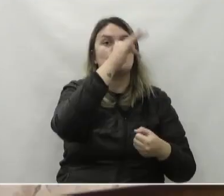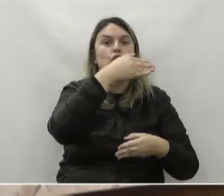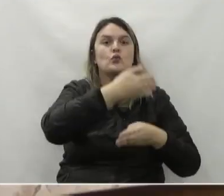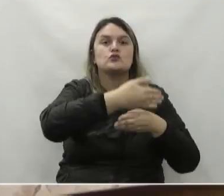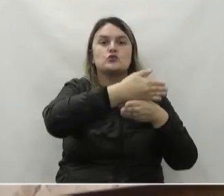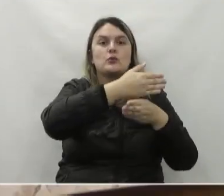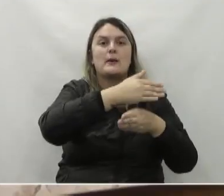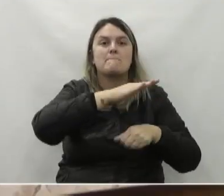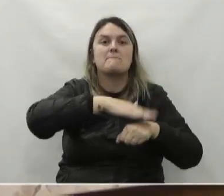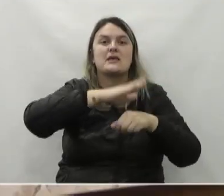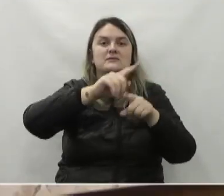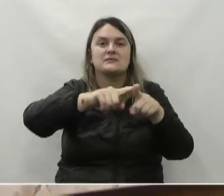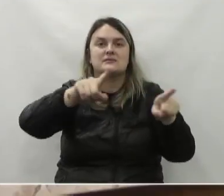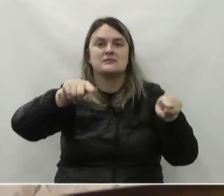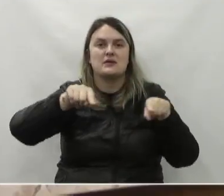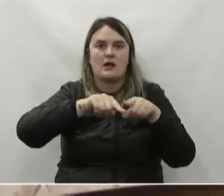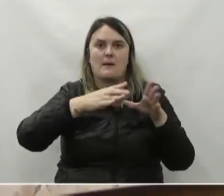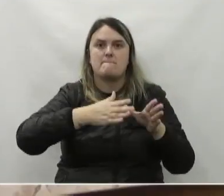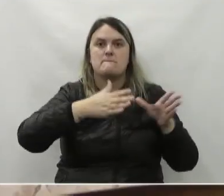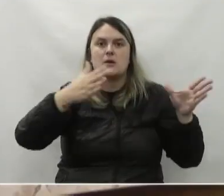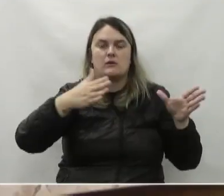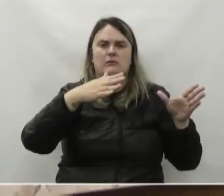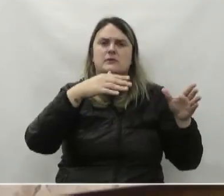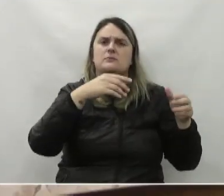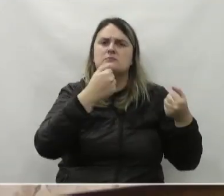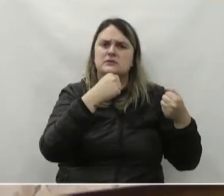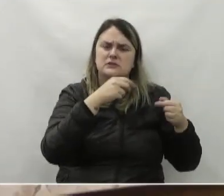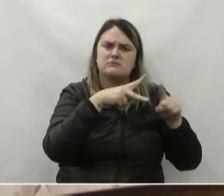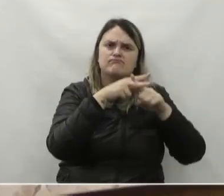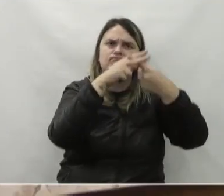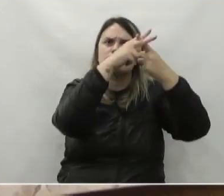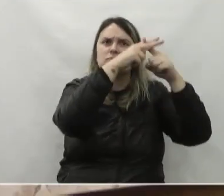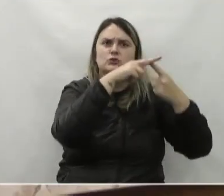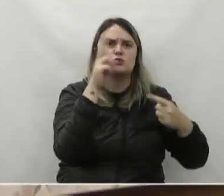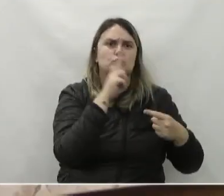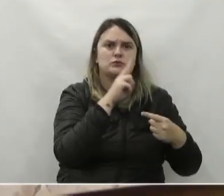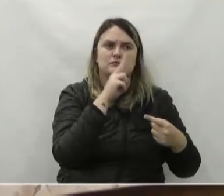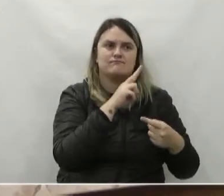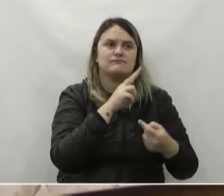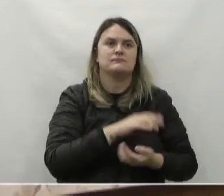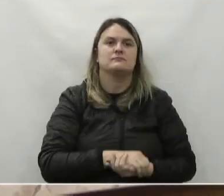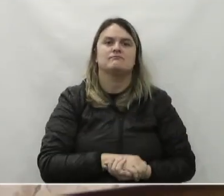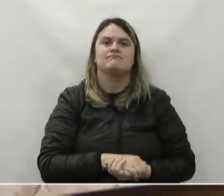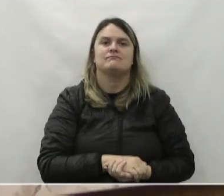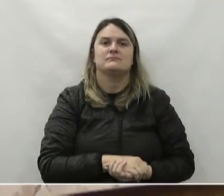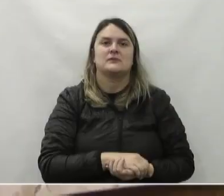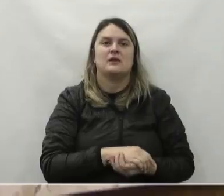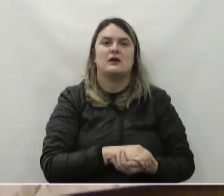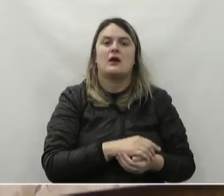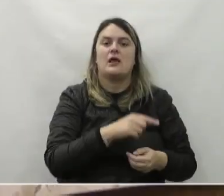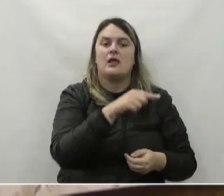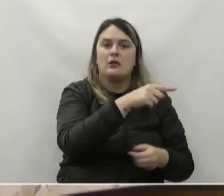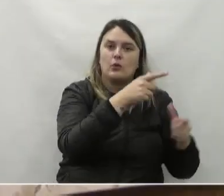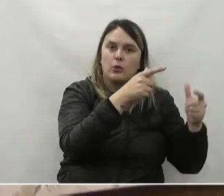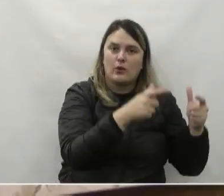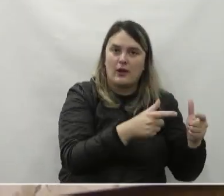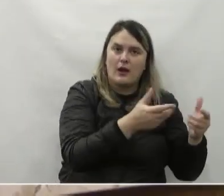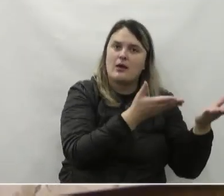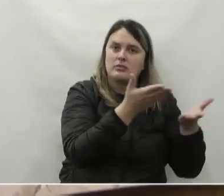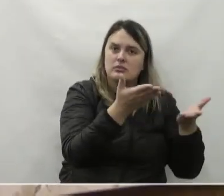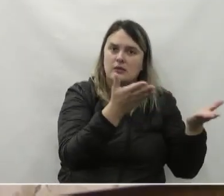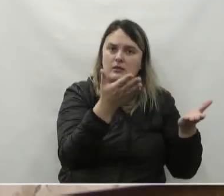a princípio, precisamos de uma reforma urgente. Não podemos atender doentes em locais